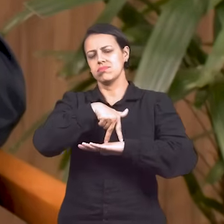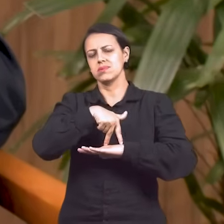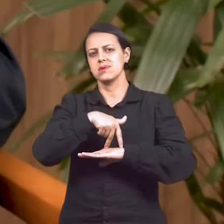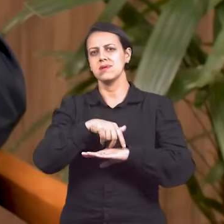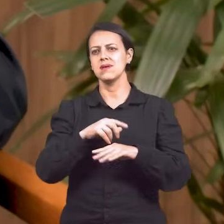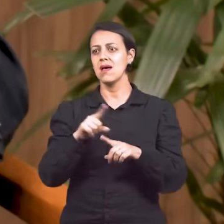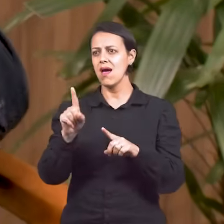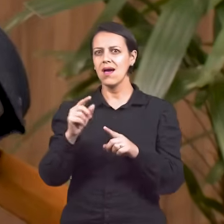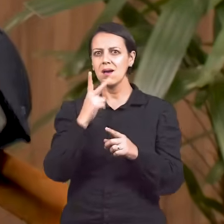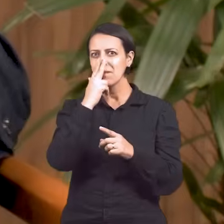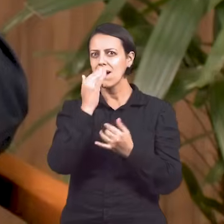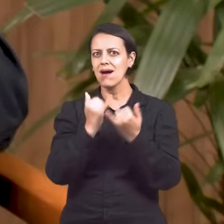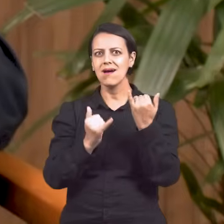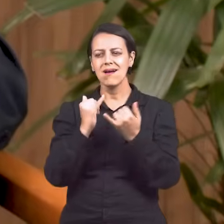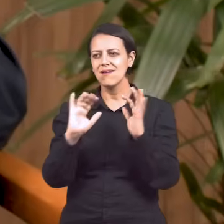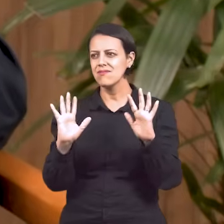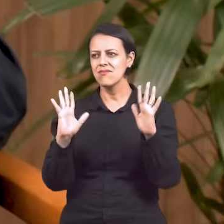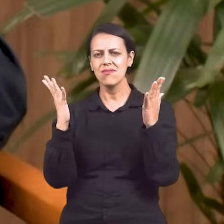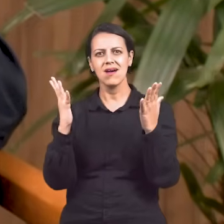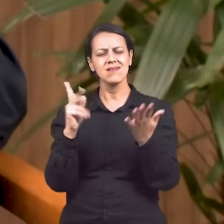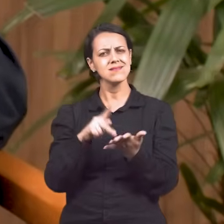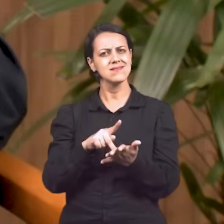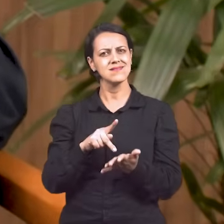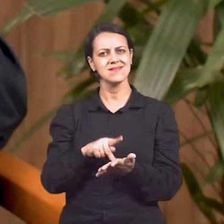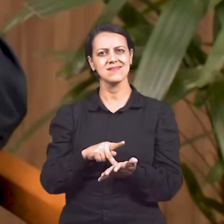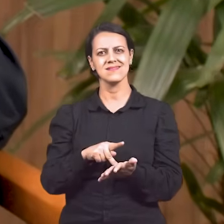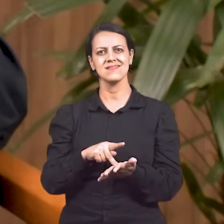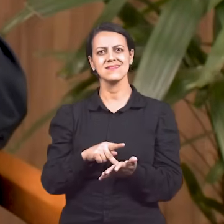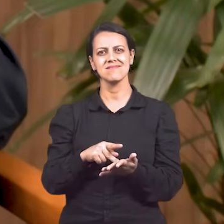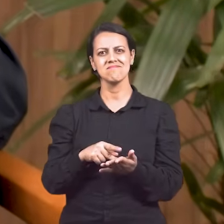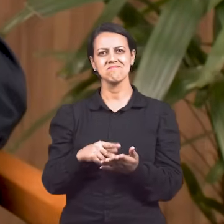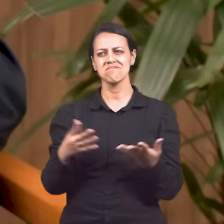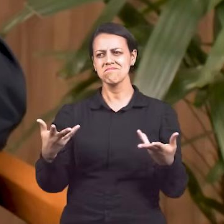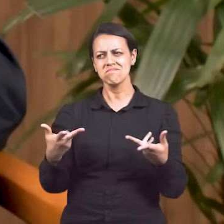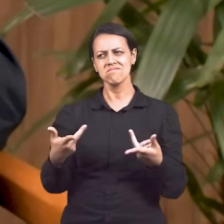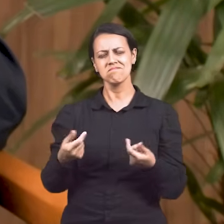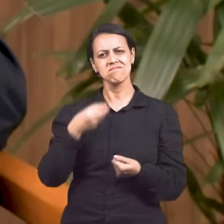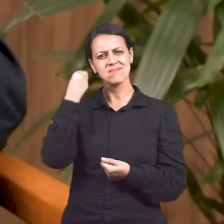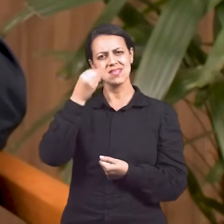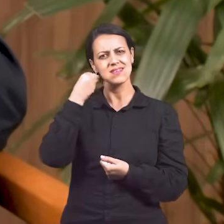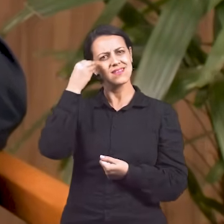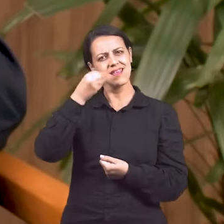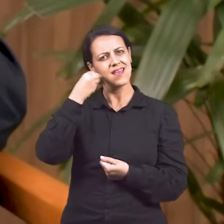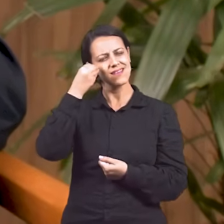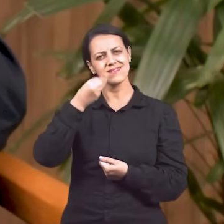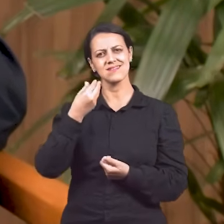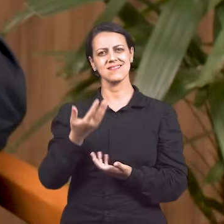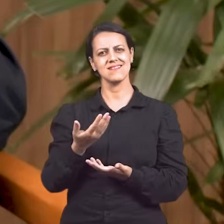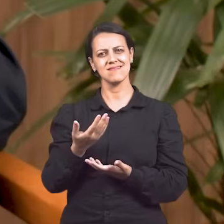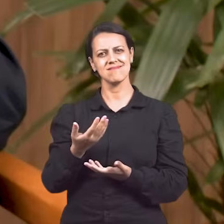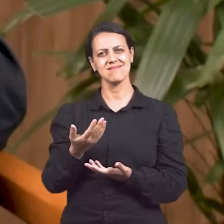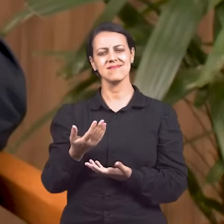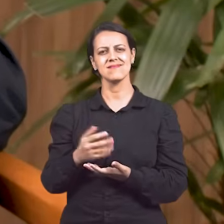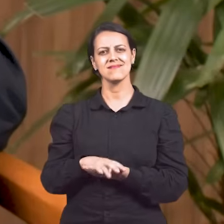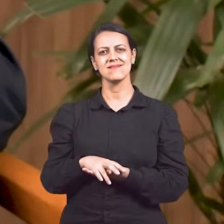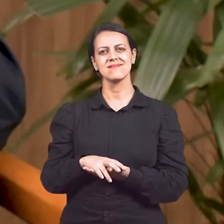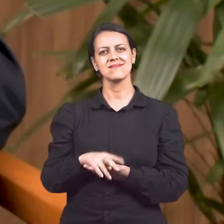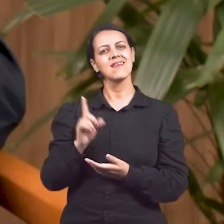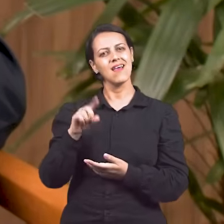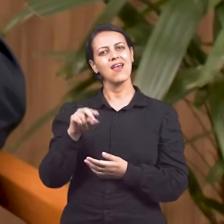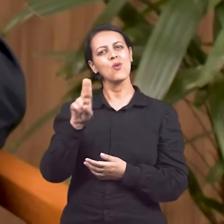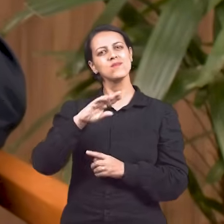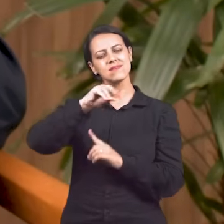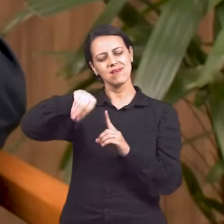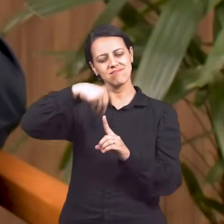tivesse, assim, eu à frente ali, né? Uma festa tão grande igual teve aquela. Eu falo assim, é uma